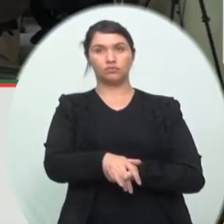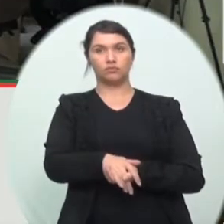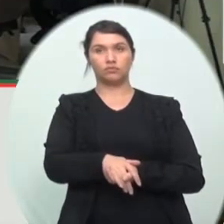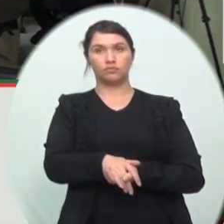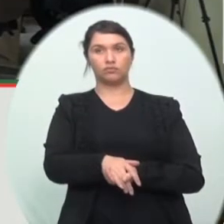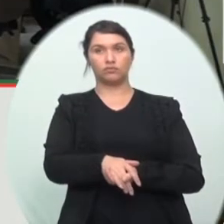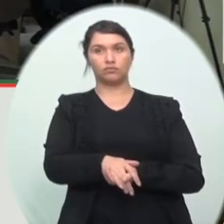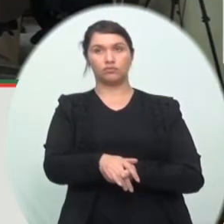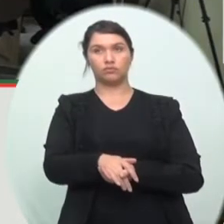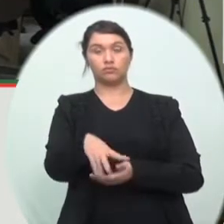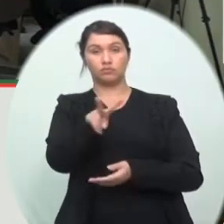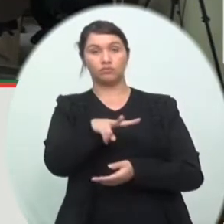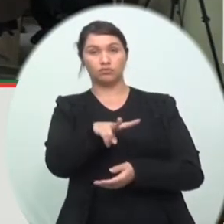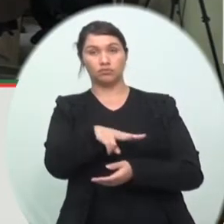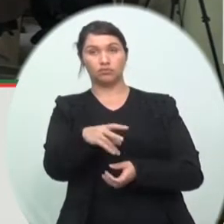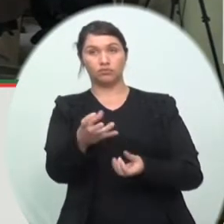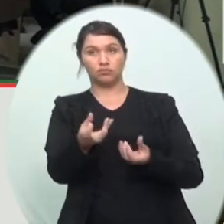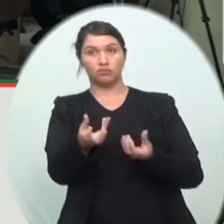Está em votação.